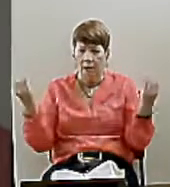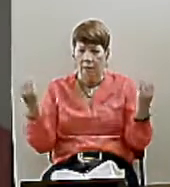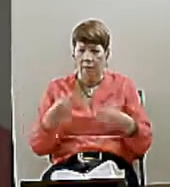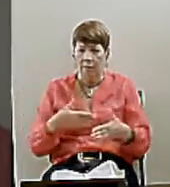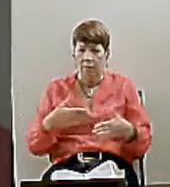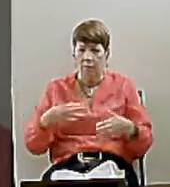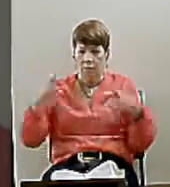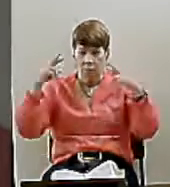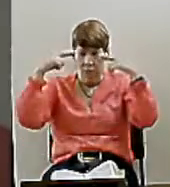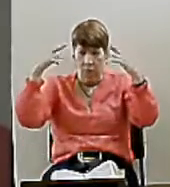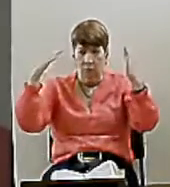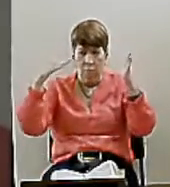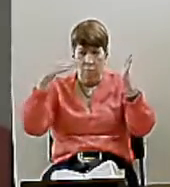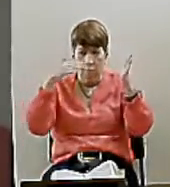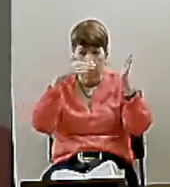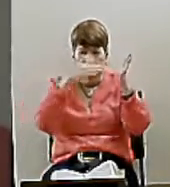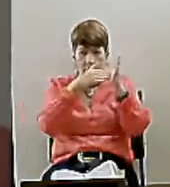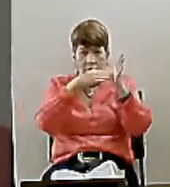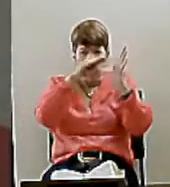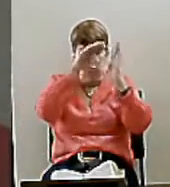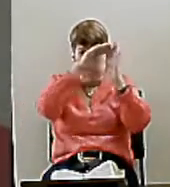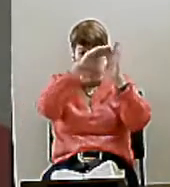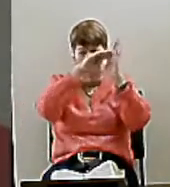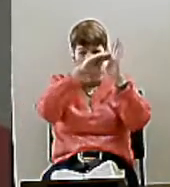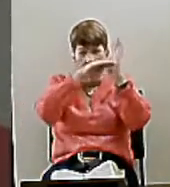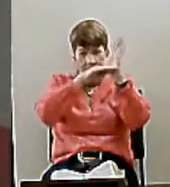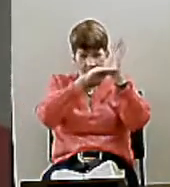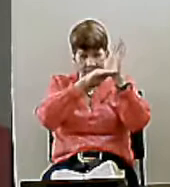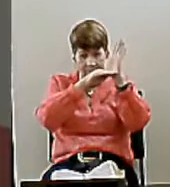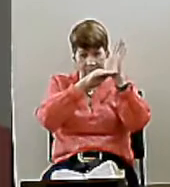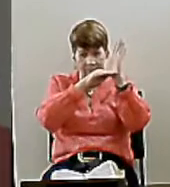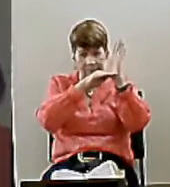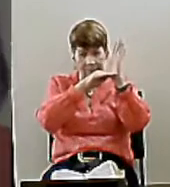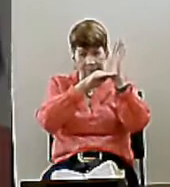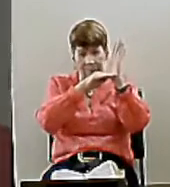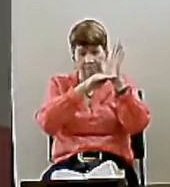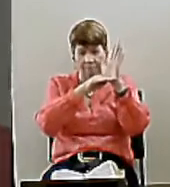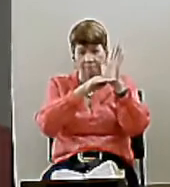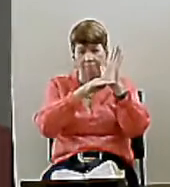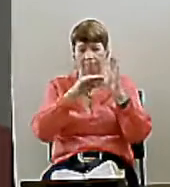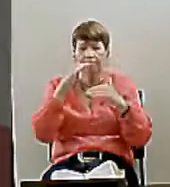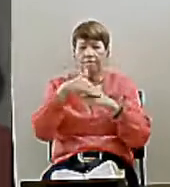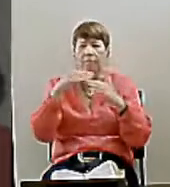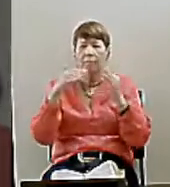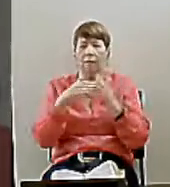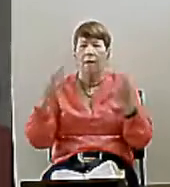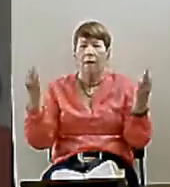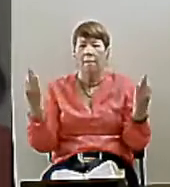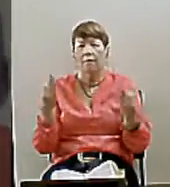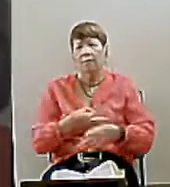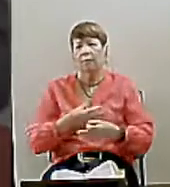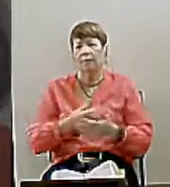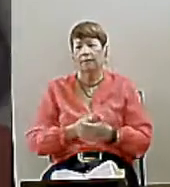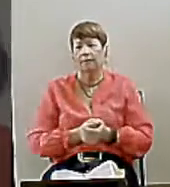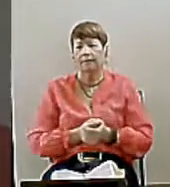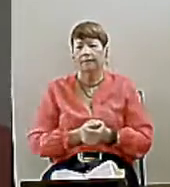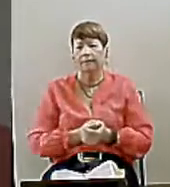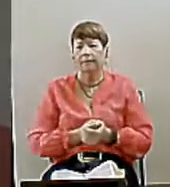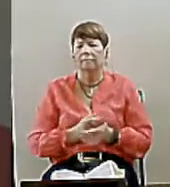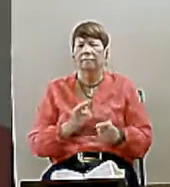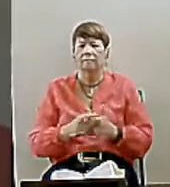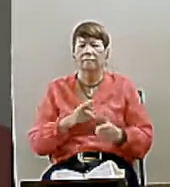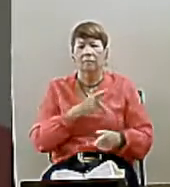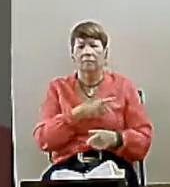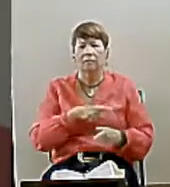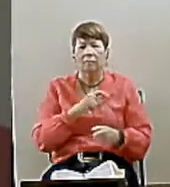os limites respeitando as normas fazendo os cálculos para que tudo fique bom no final por que que Paulo